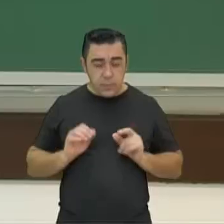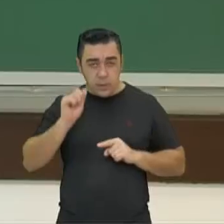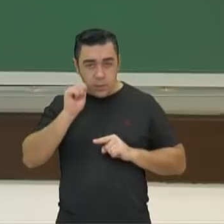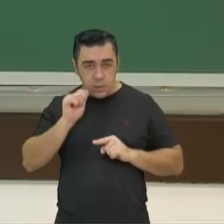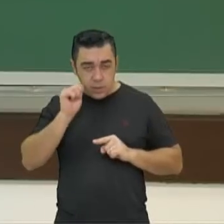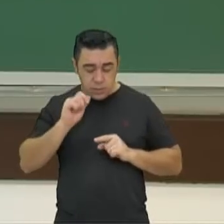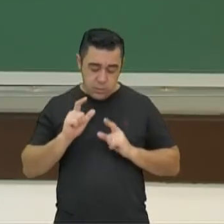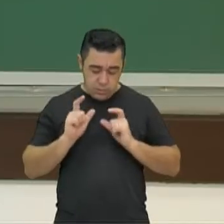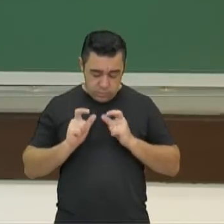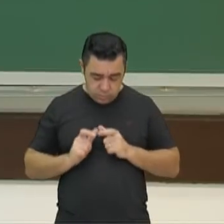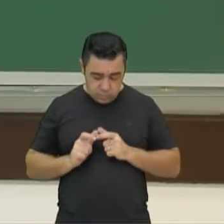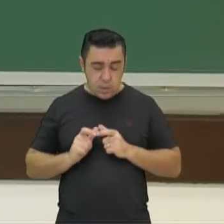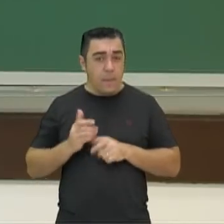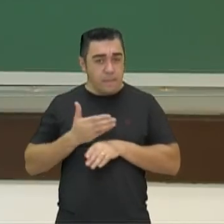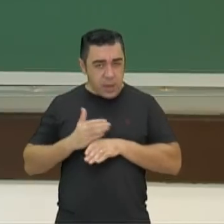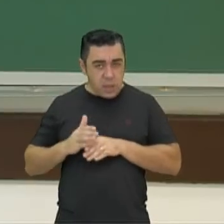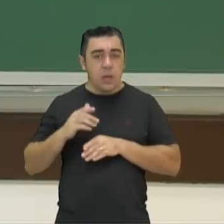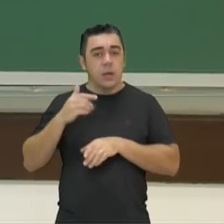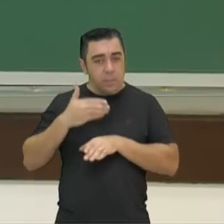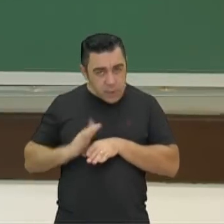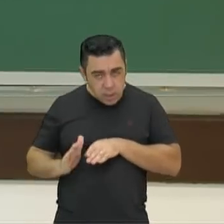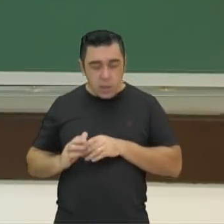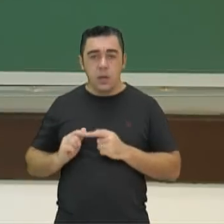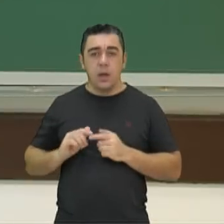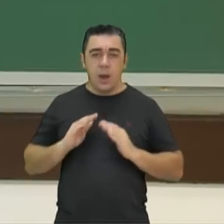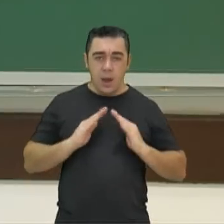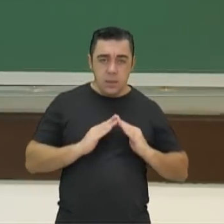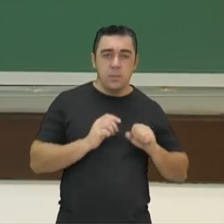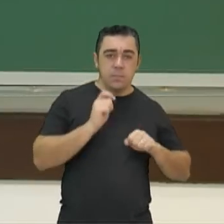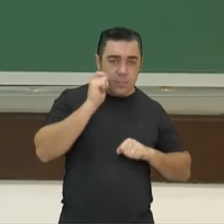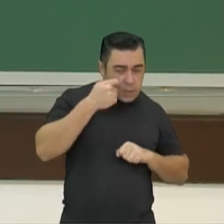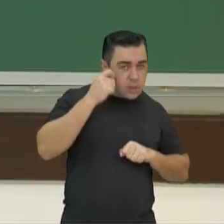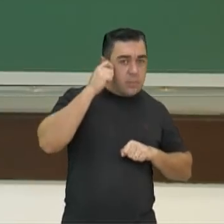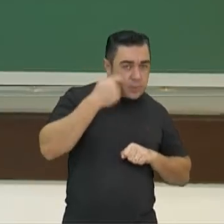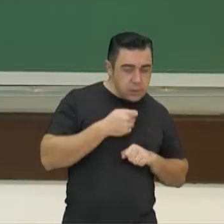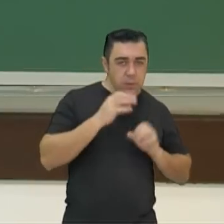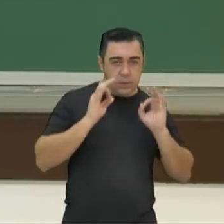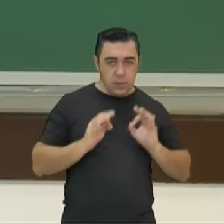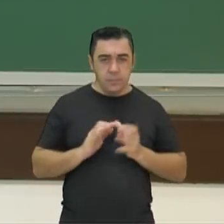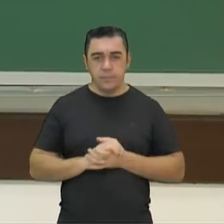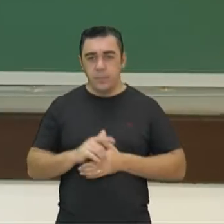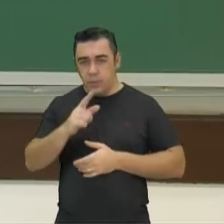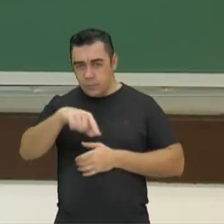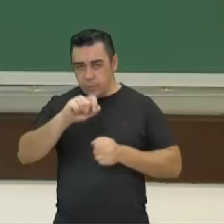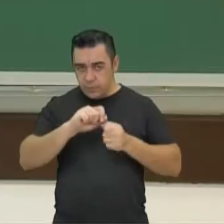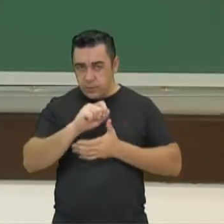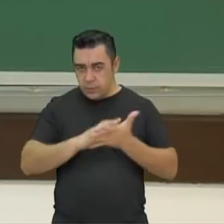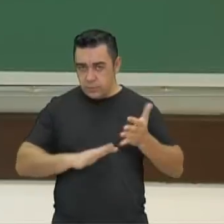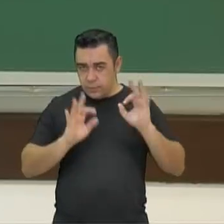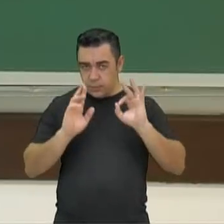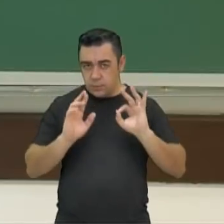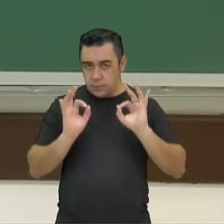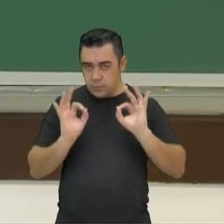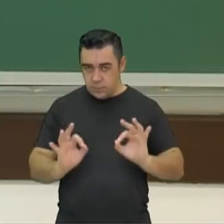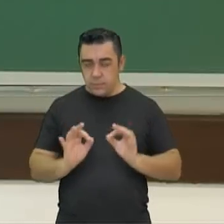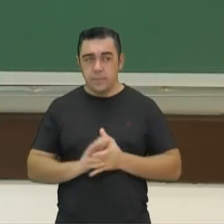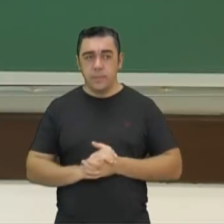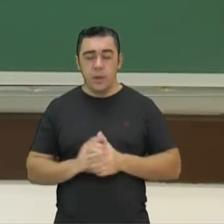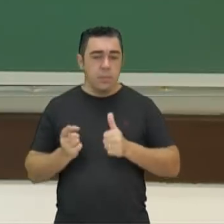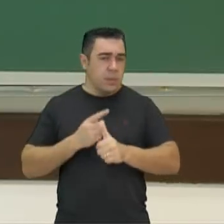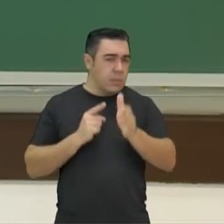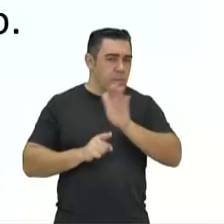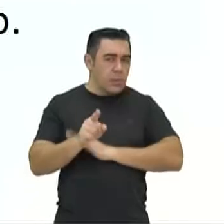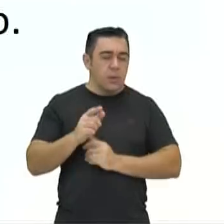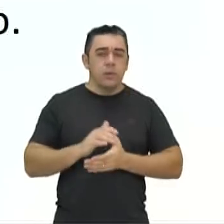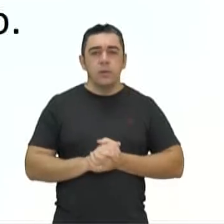preta na casinha preta e montam a sequência do tabuleiro, fica bem mais fácil. Espero que vocês tenham feito a atividade, né, achado fácil. E o primeiro